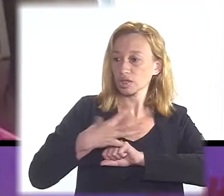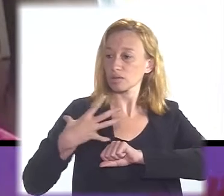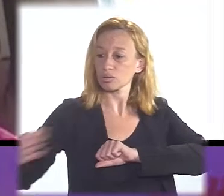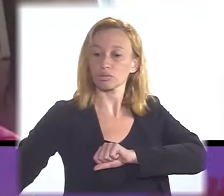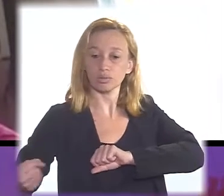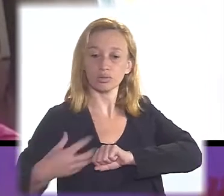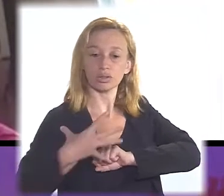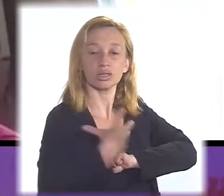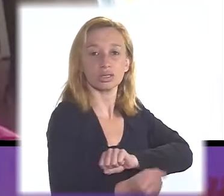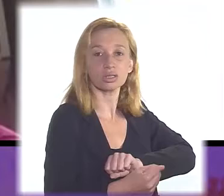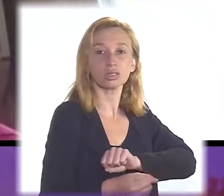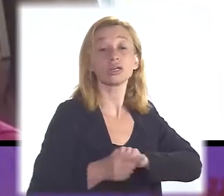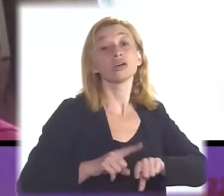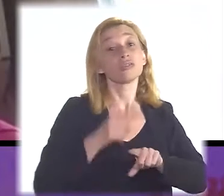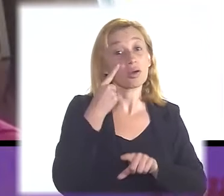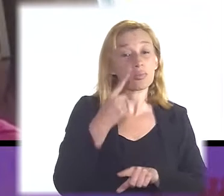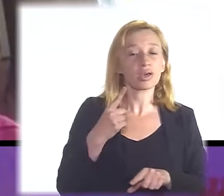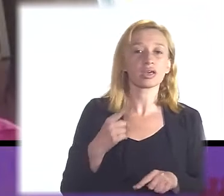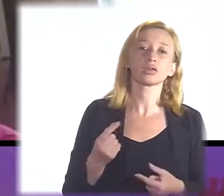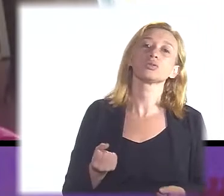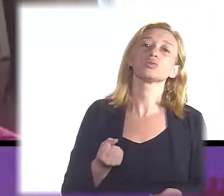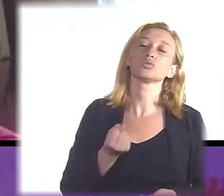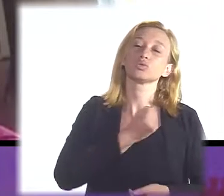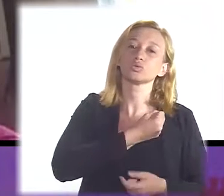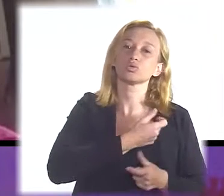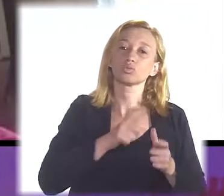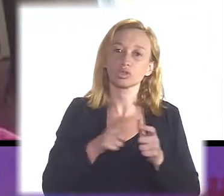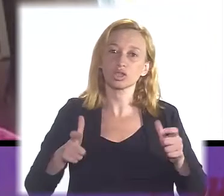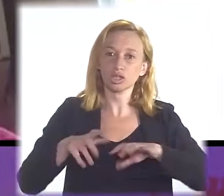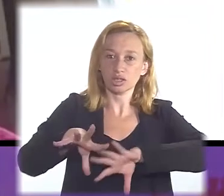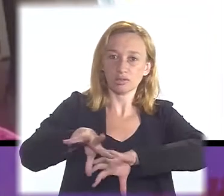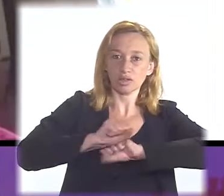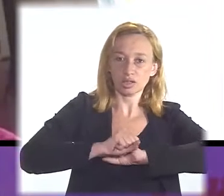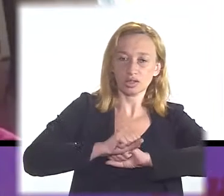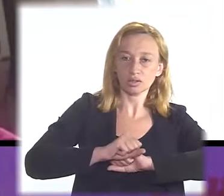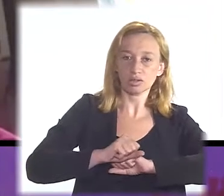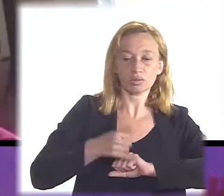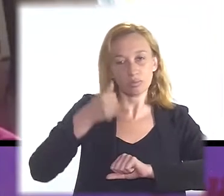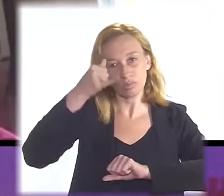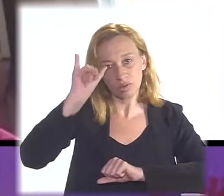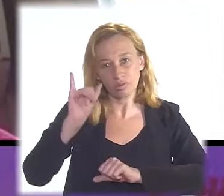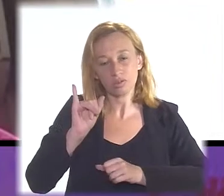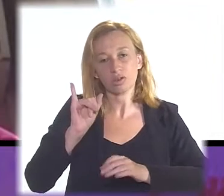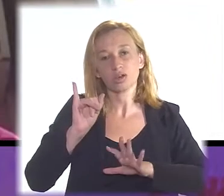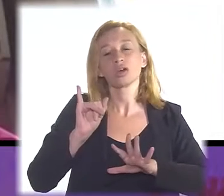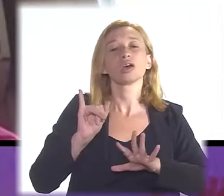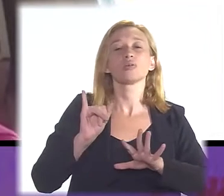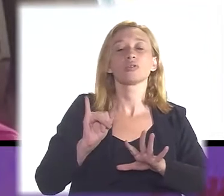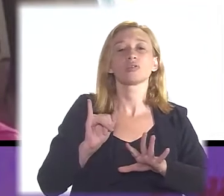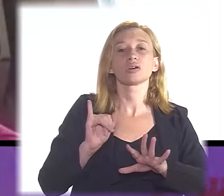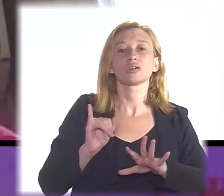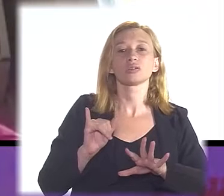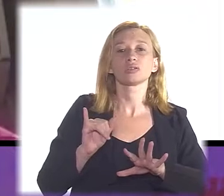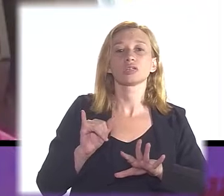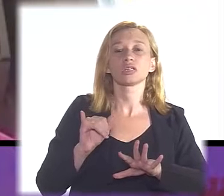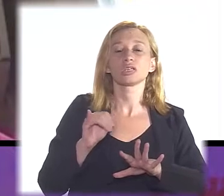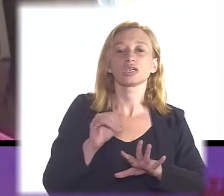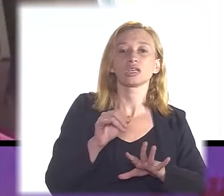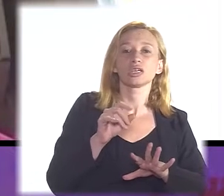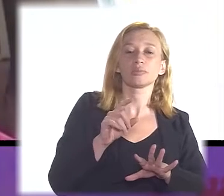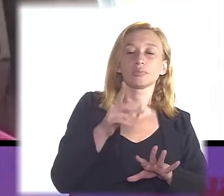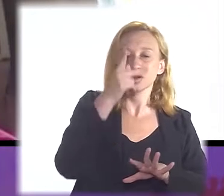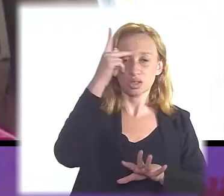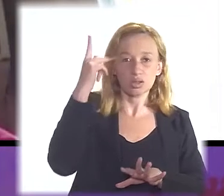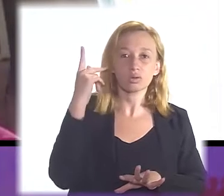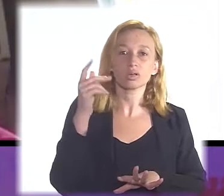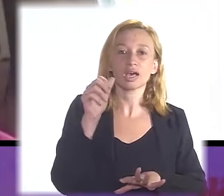para você. E veja bem, a maior parte das infecções são provocadas por indivíduos que são totalmente